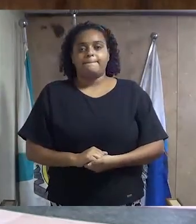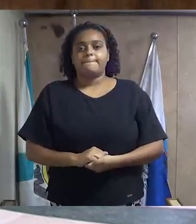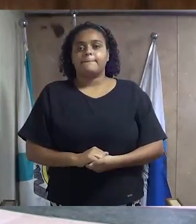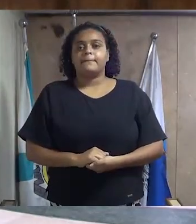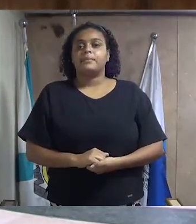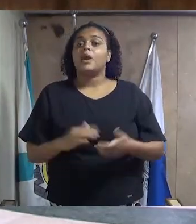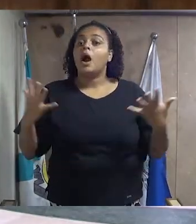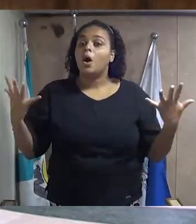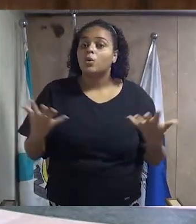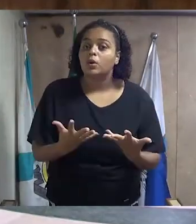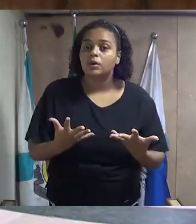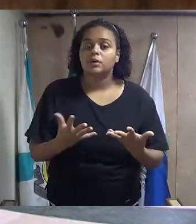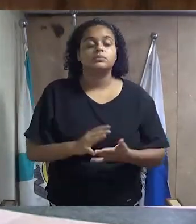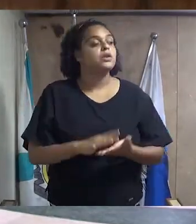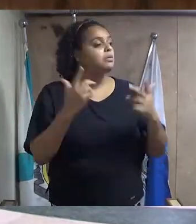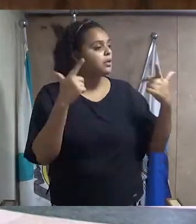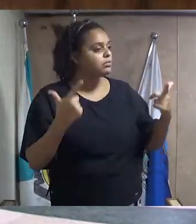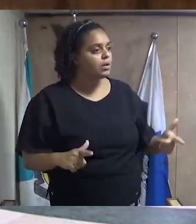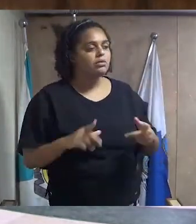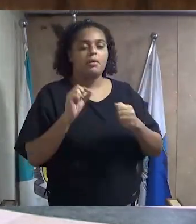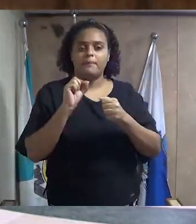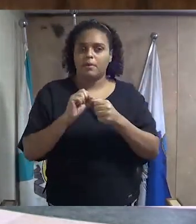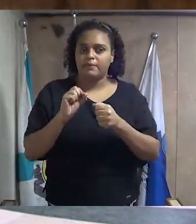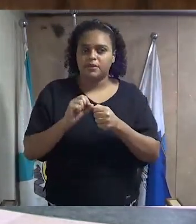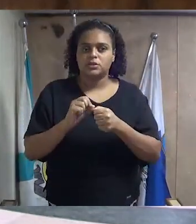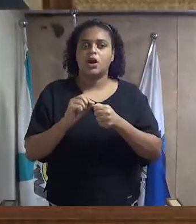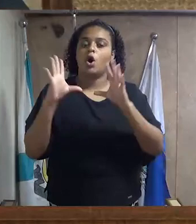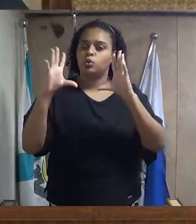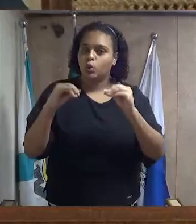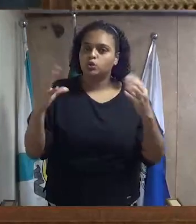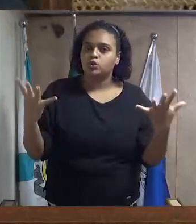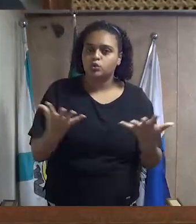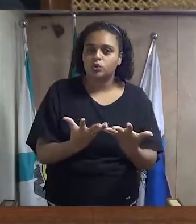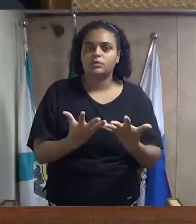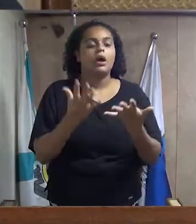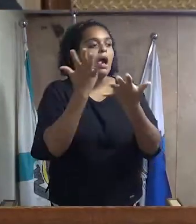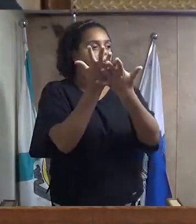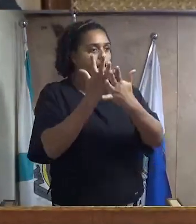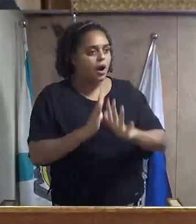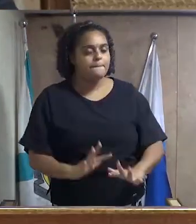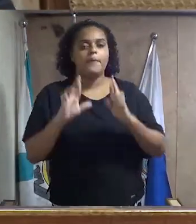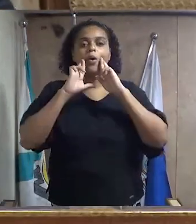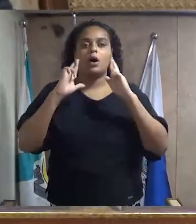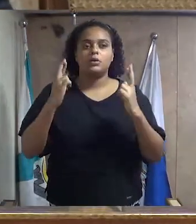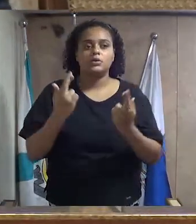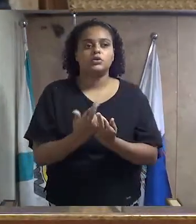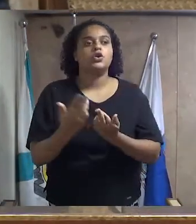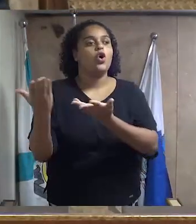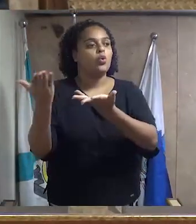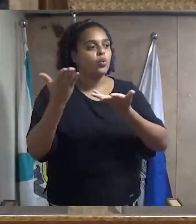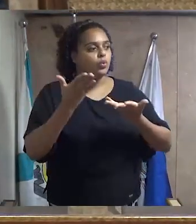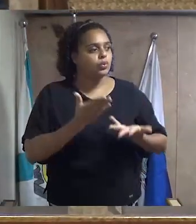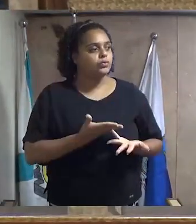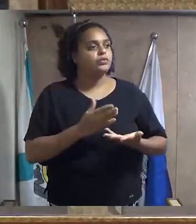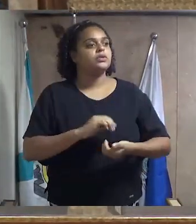Nesse momento, não tendo mais nada para tratar na noite de hoje, dou por encerrada a sessão. Convido a todos